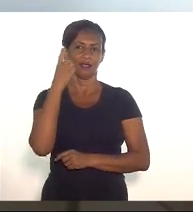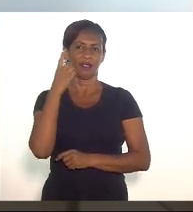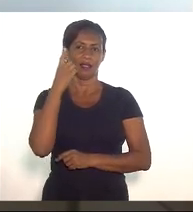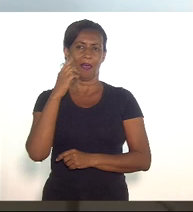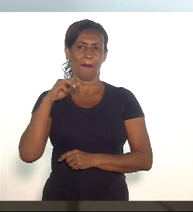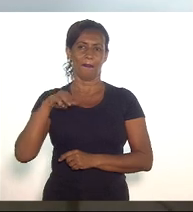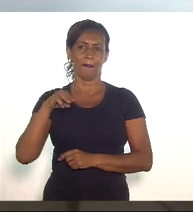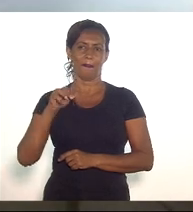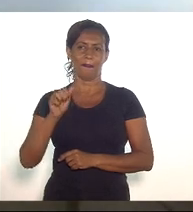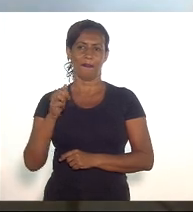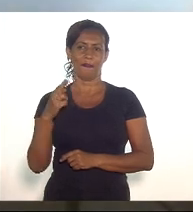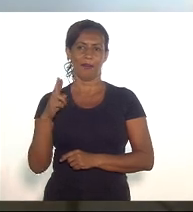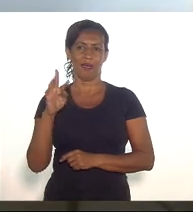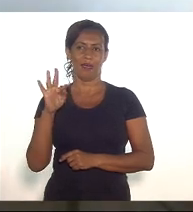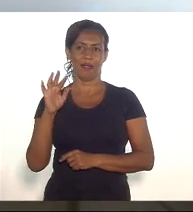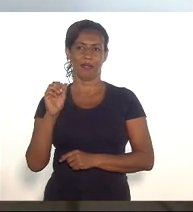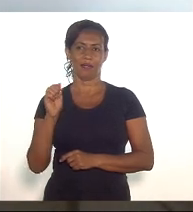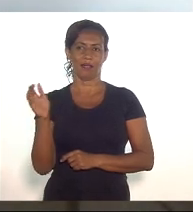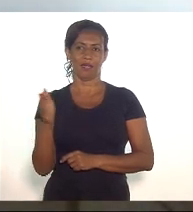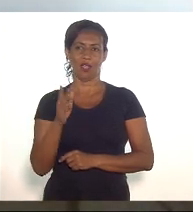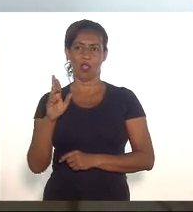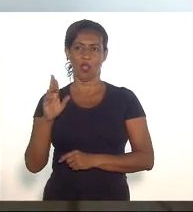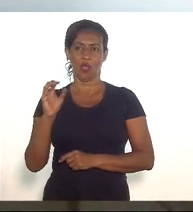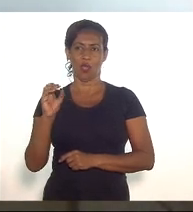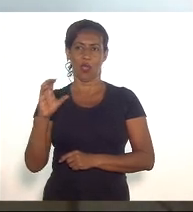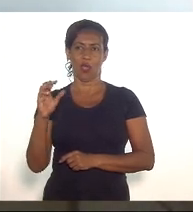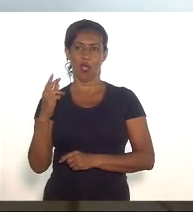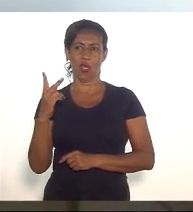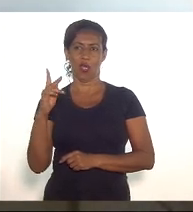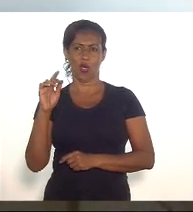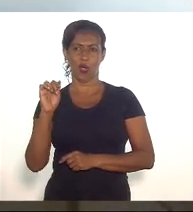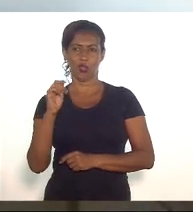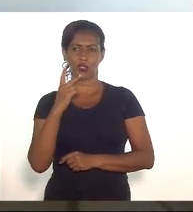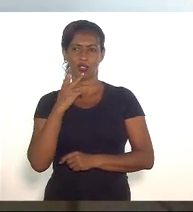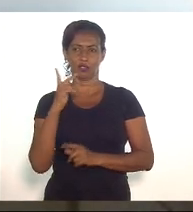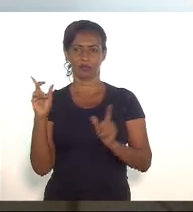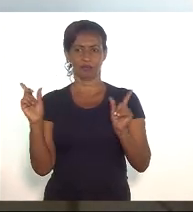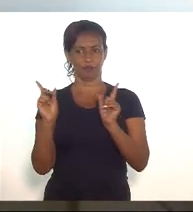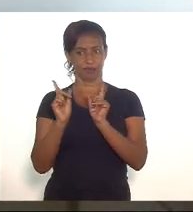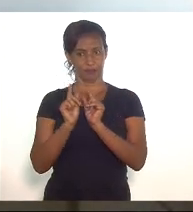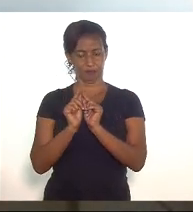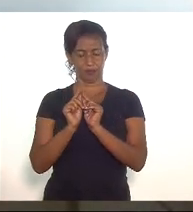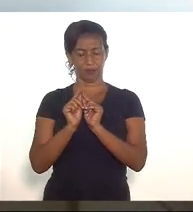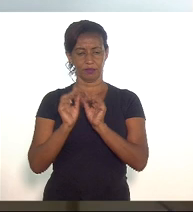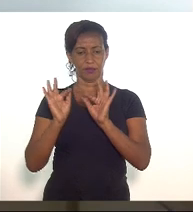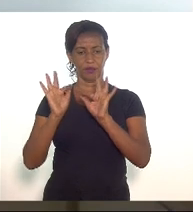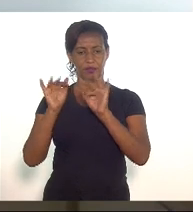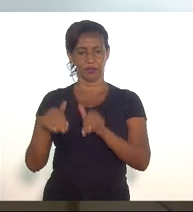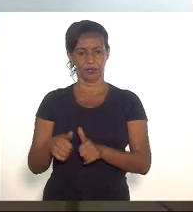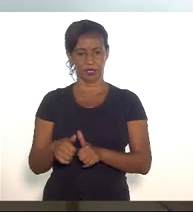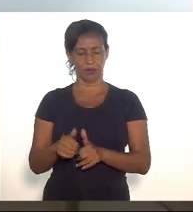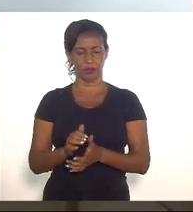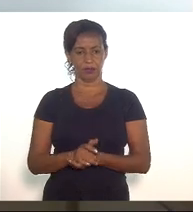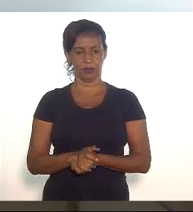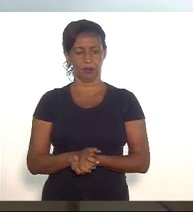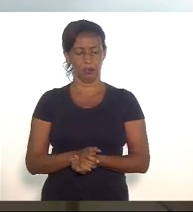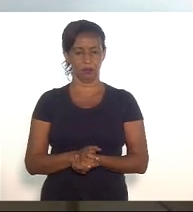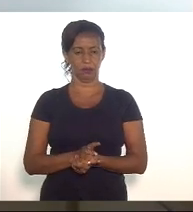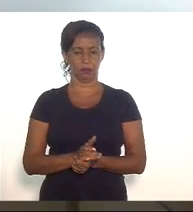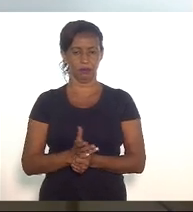Marta Rocha, fazer poucos comentários, quero ficar para o final, para abrir para os